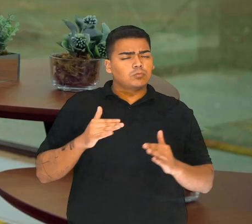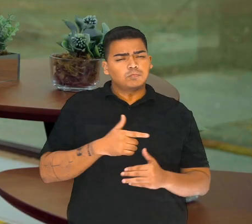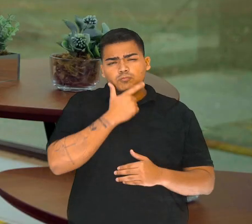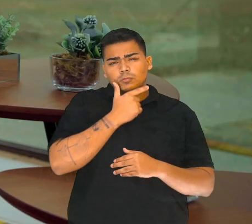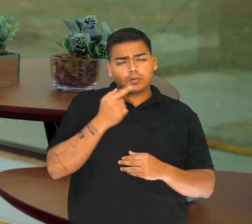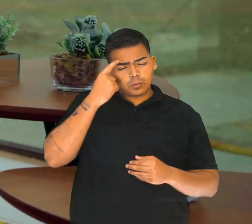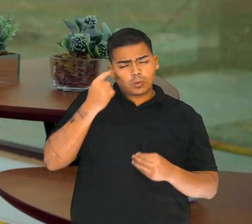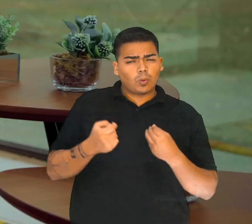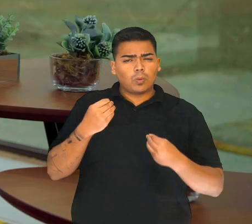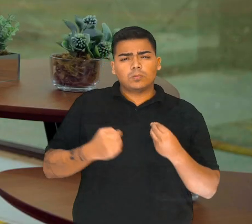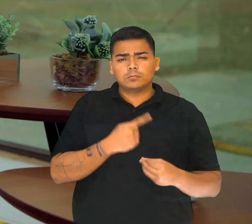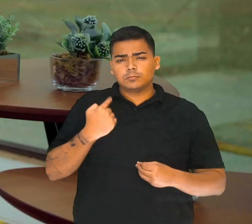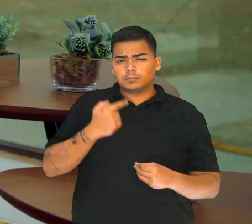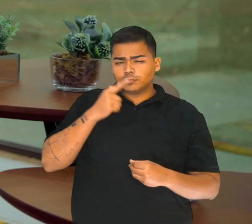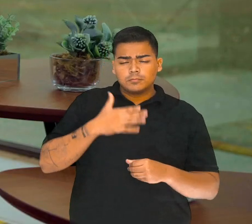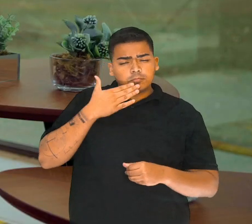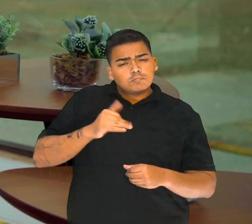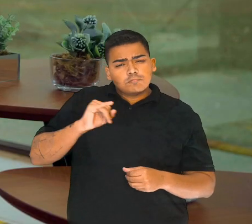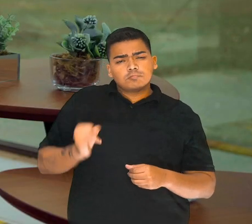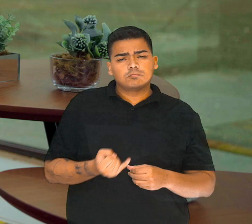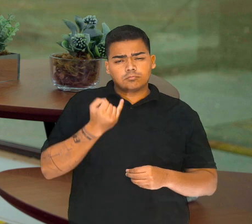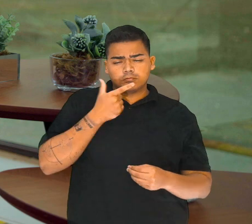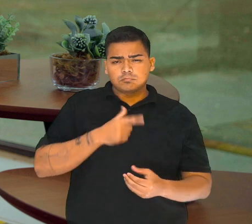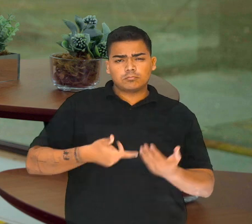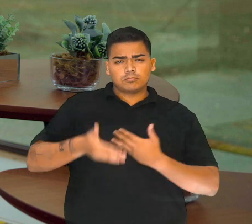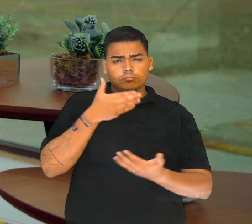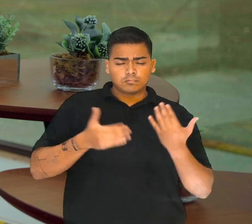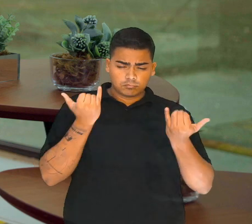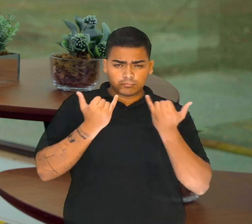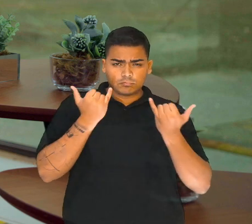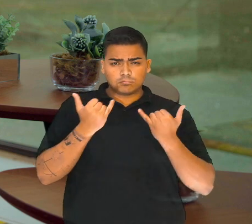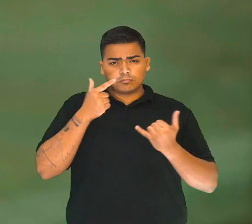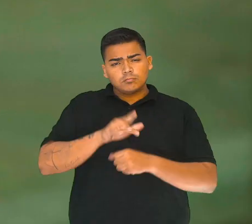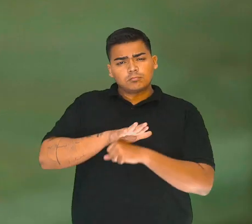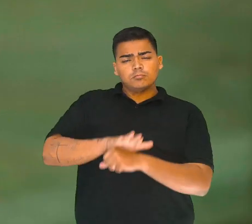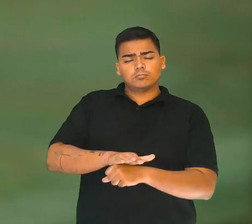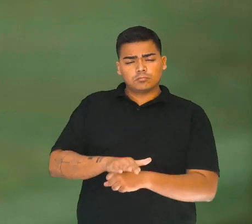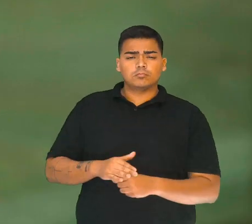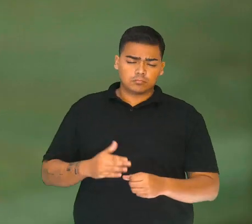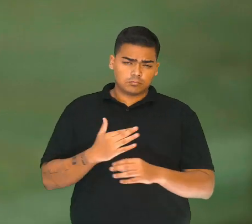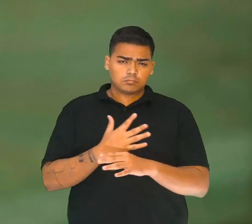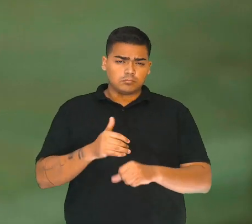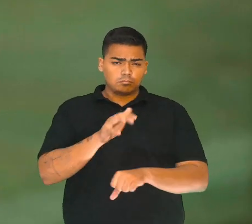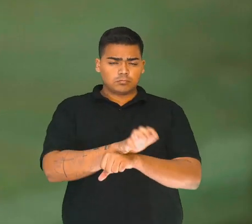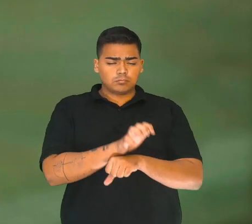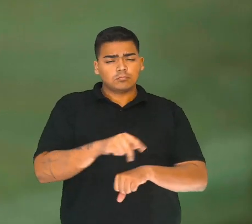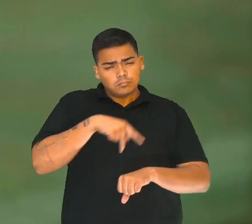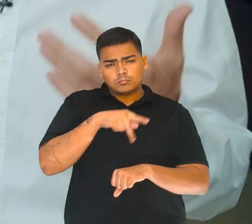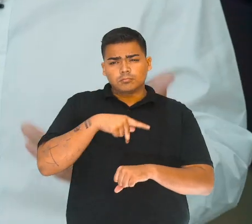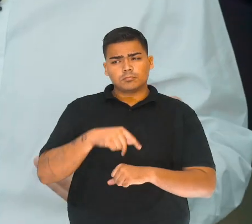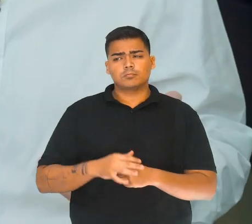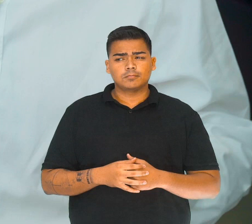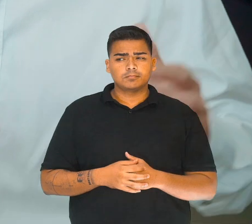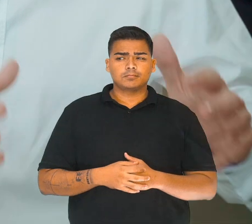como a gente pode promover um melhor aproveitamento, uma melhor apropriação de todo esse conhecimento gerado em favor da sociedade local, estadual e nacional.